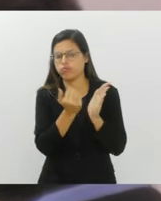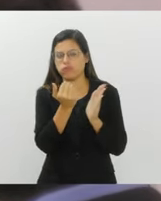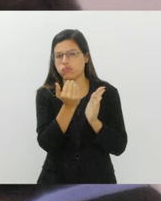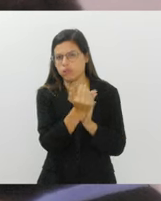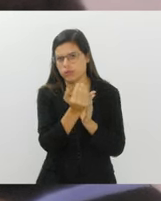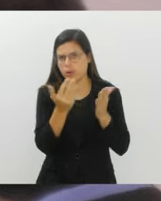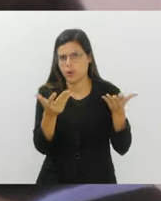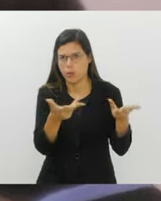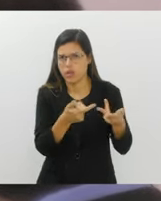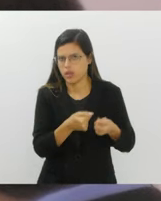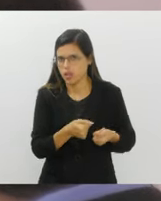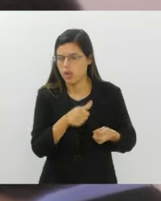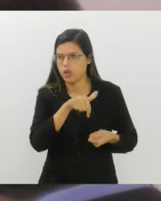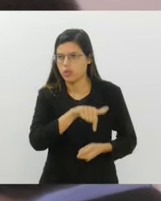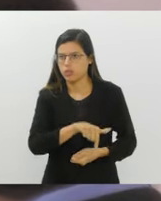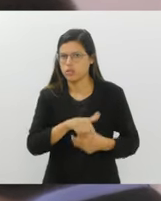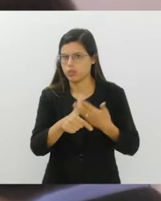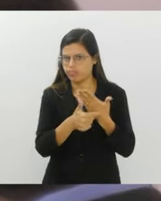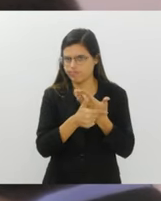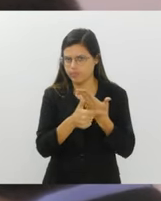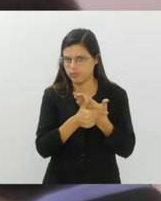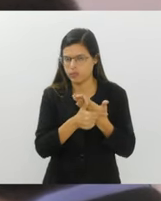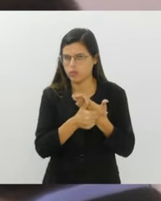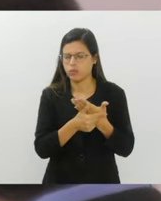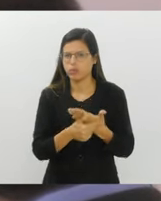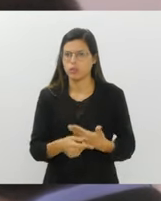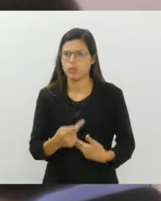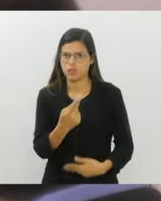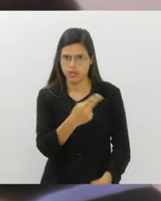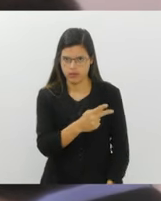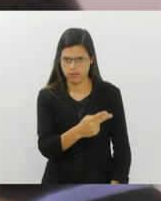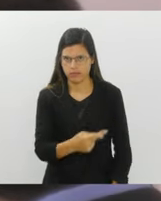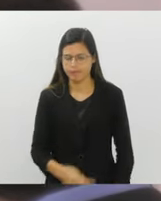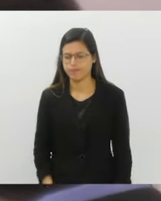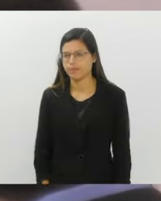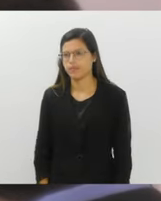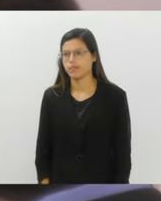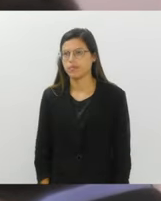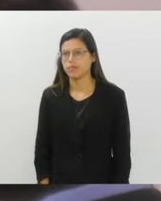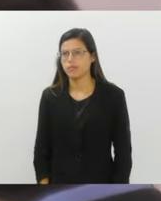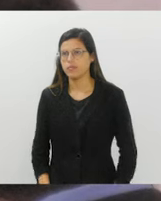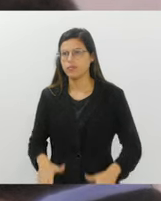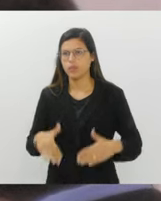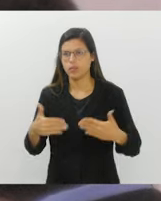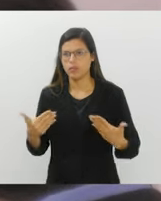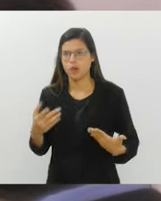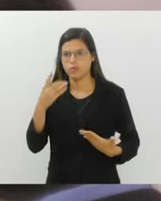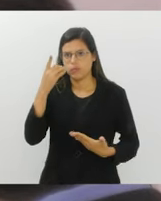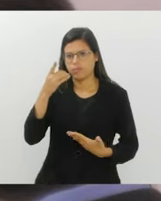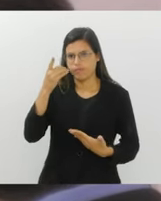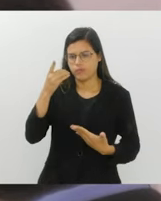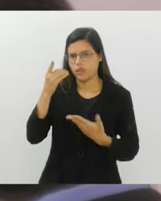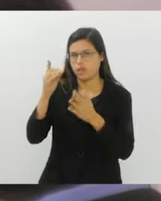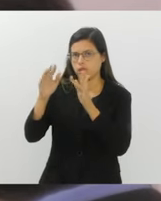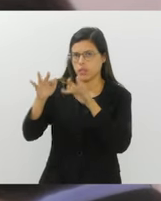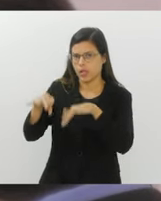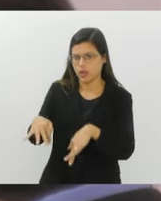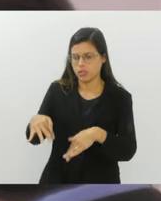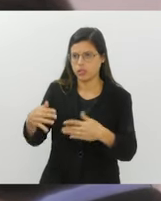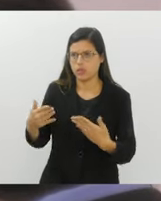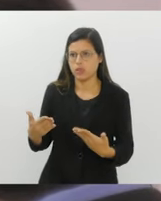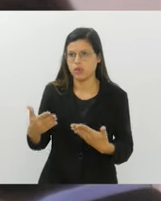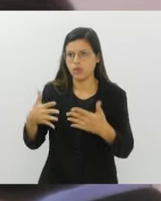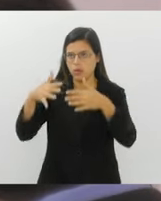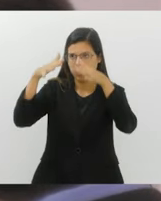eficiência, dentro das suas competências. Então, aqui, senhores deputados, concluindo, o